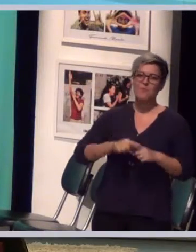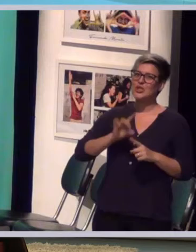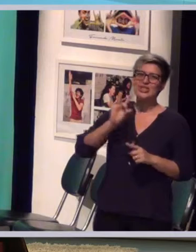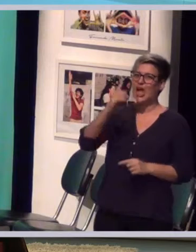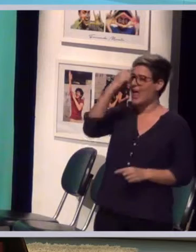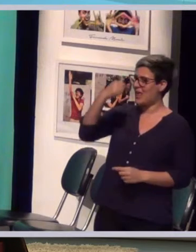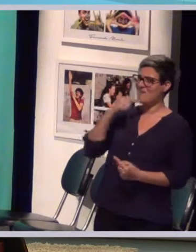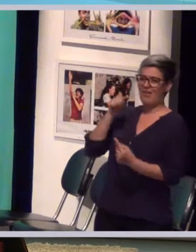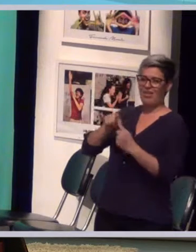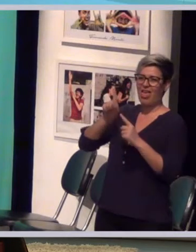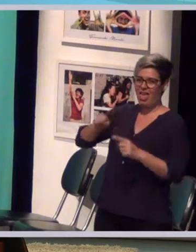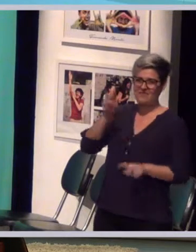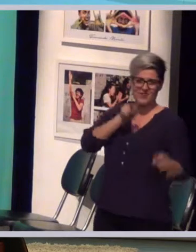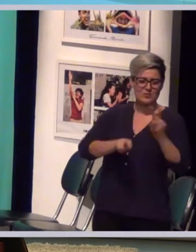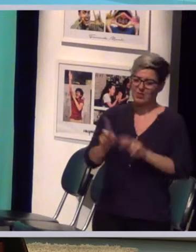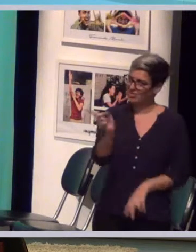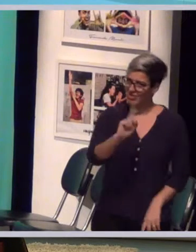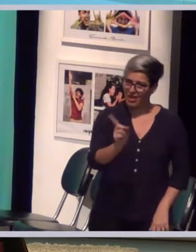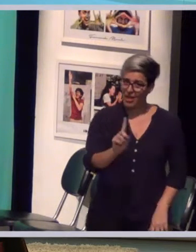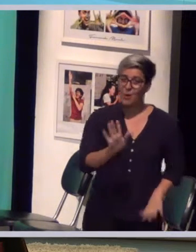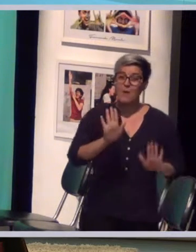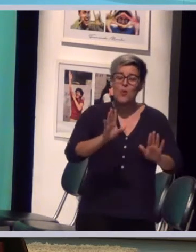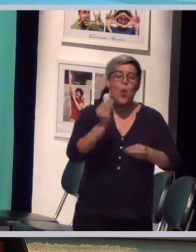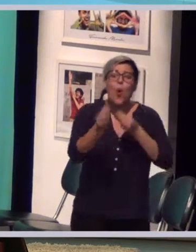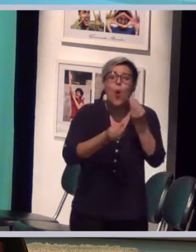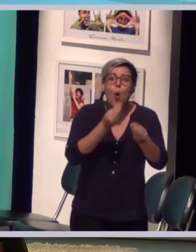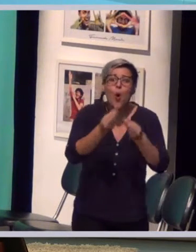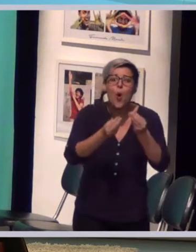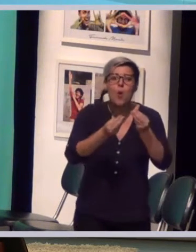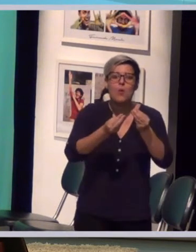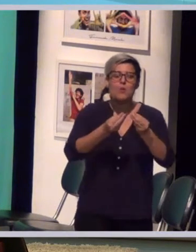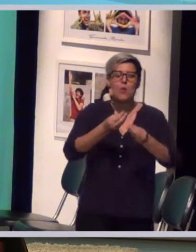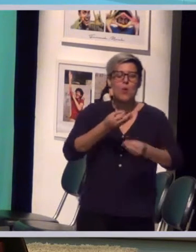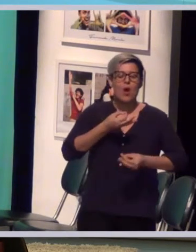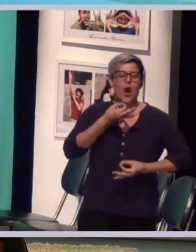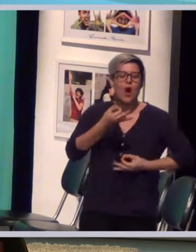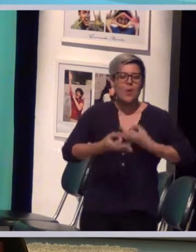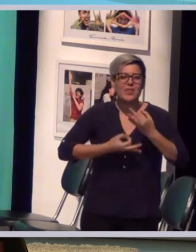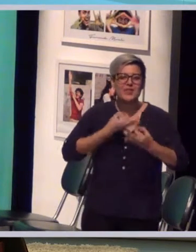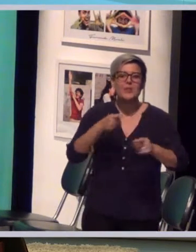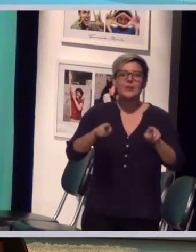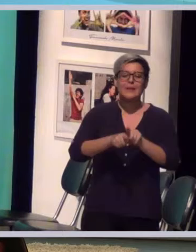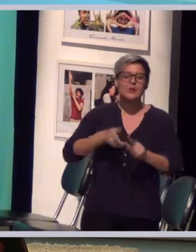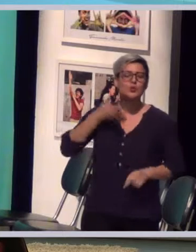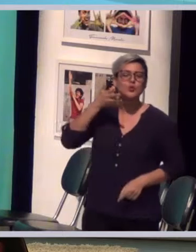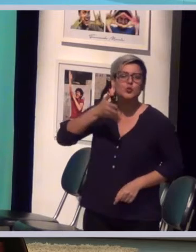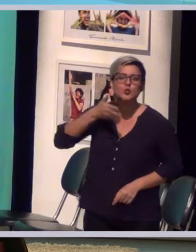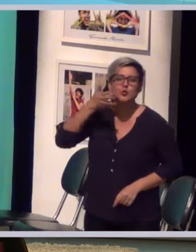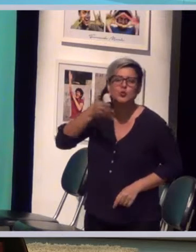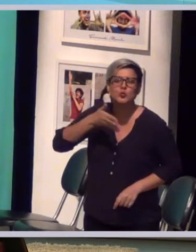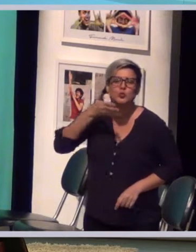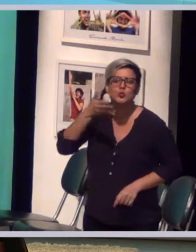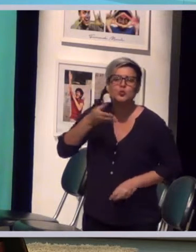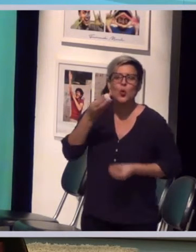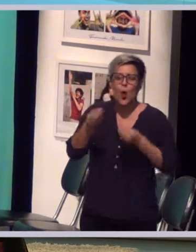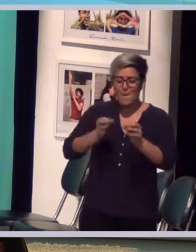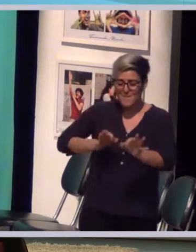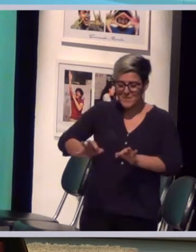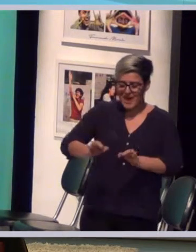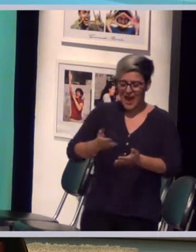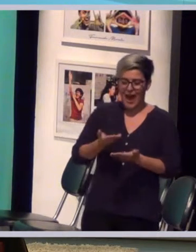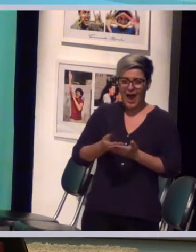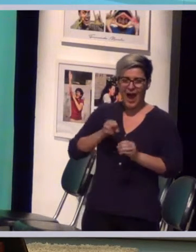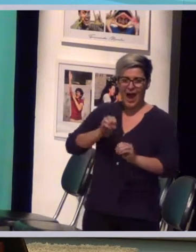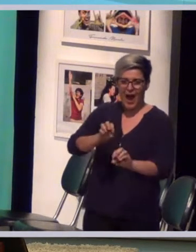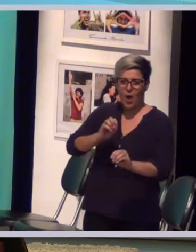de imagem. Na verdade, a construção da argumentação, a construção do discurso, o planejamento da aula, da